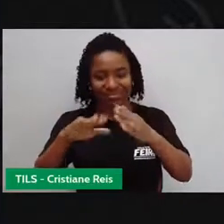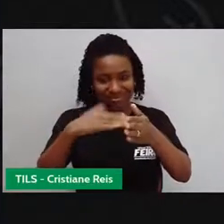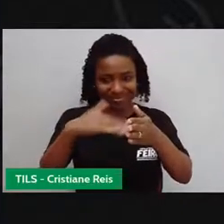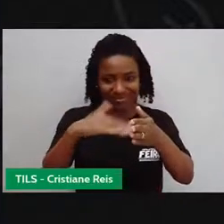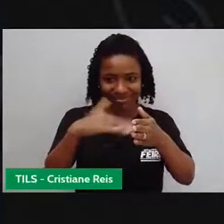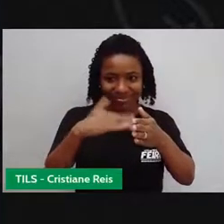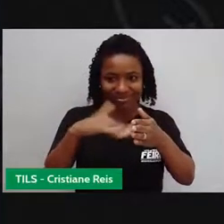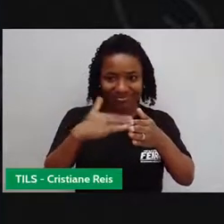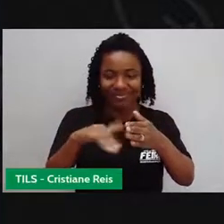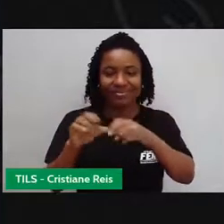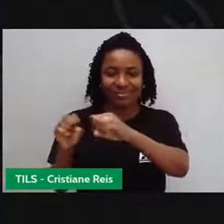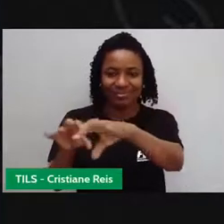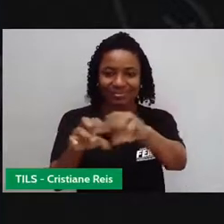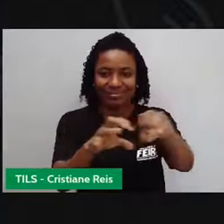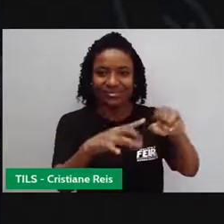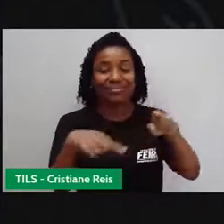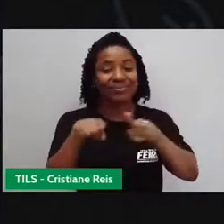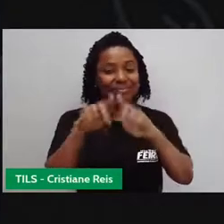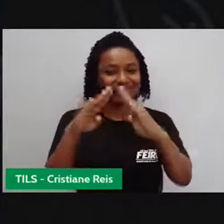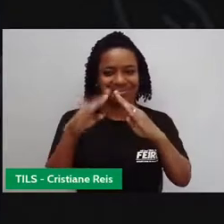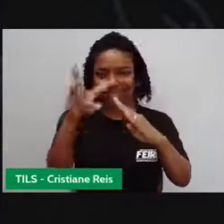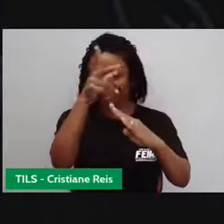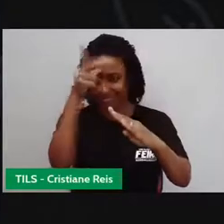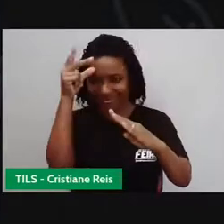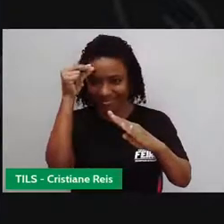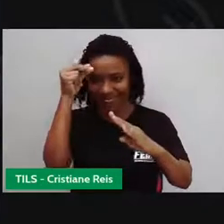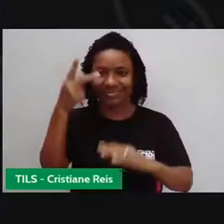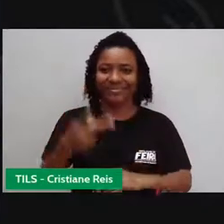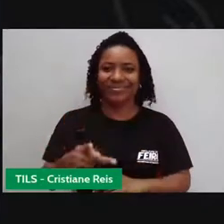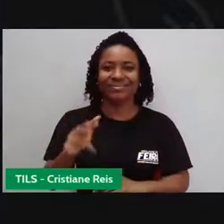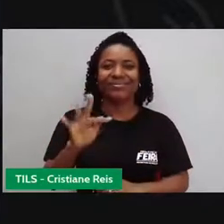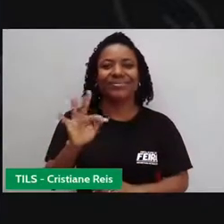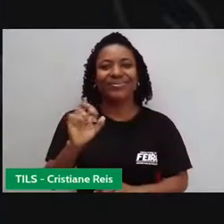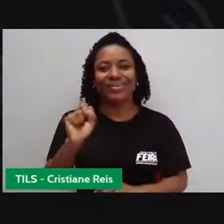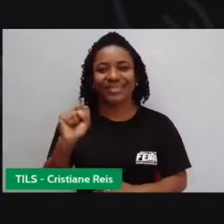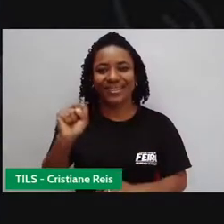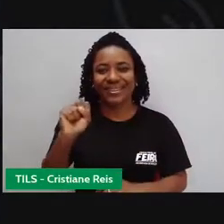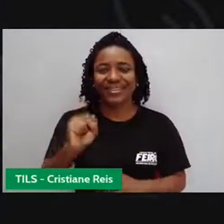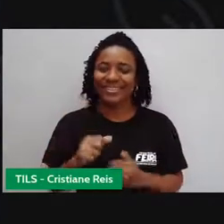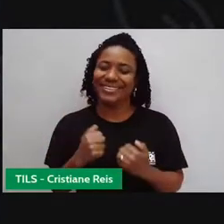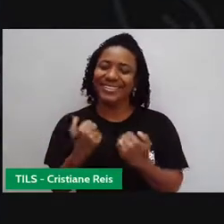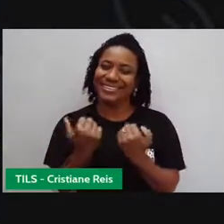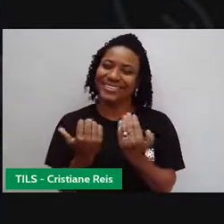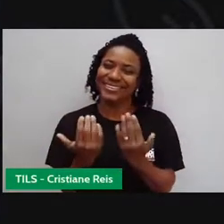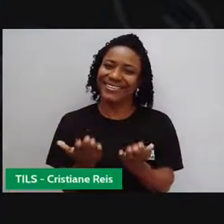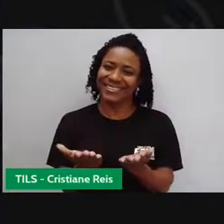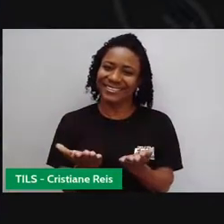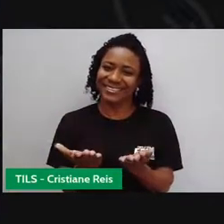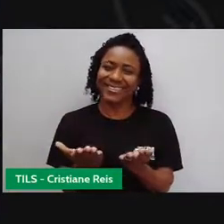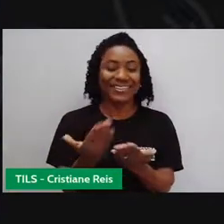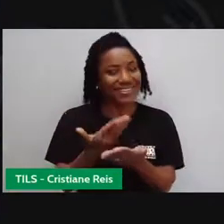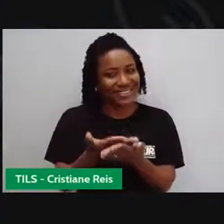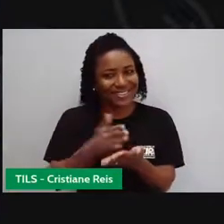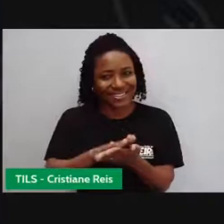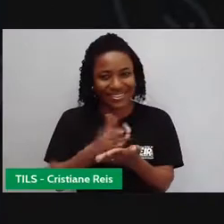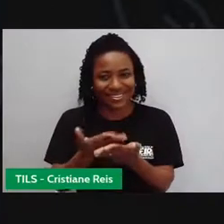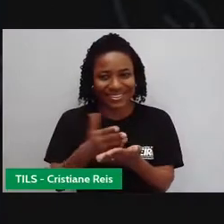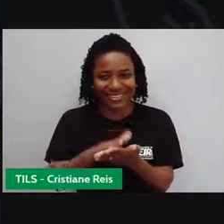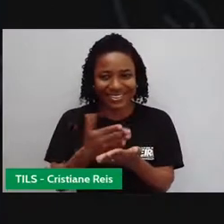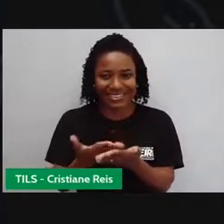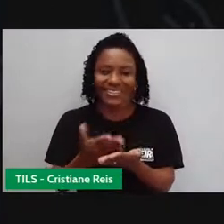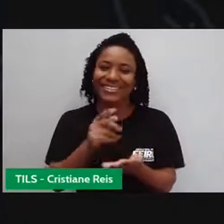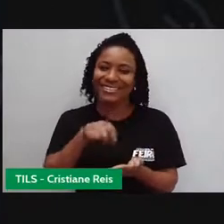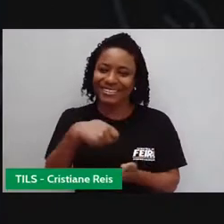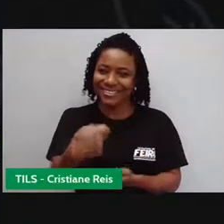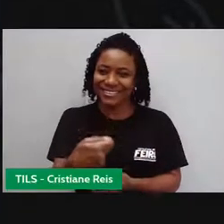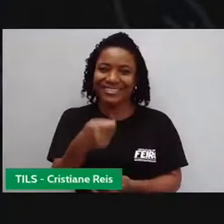Educação e da Prefeitura Municipal de Feira de Santana. E ao nosso lado, a nossa intérprete, Cristiane